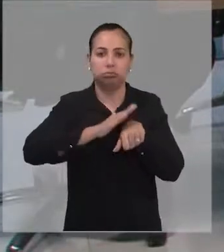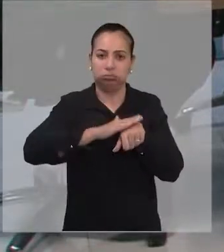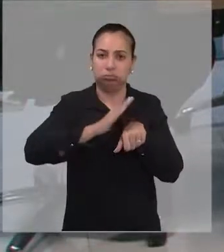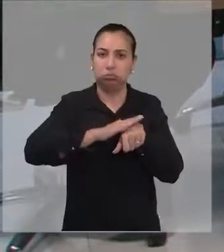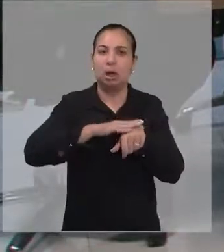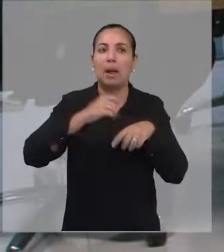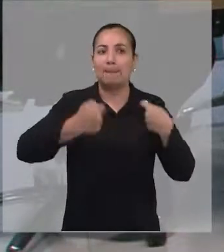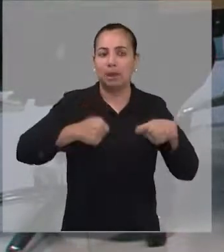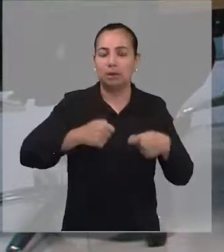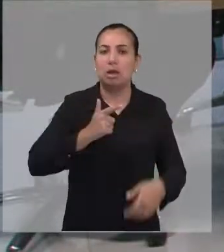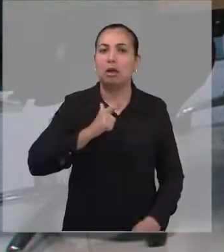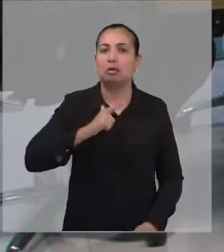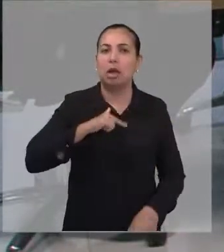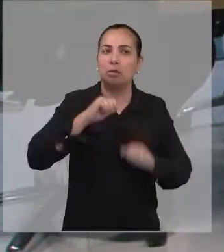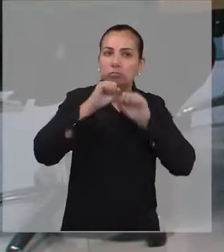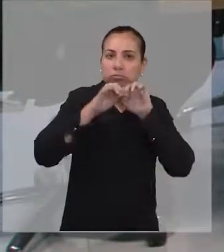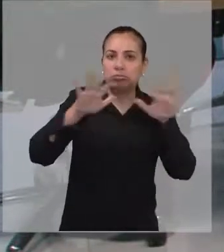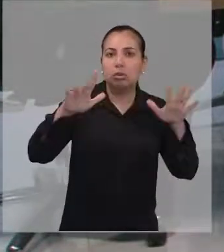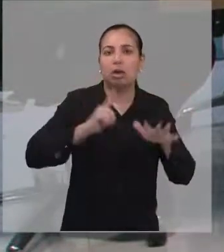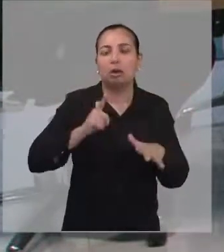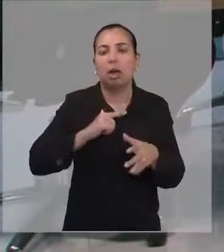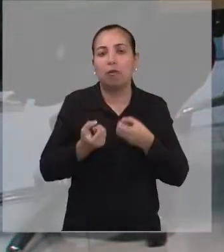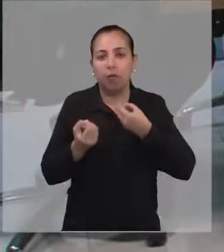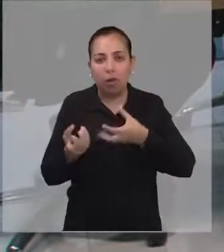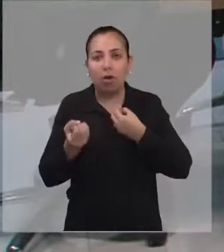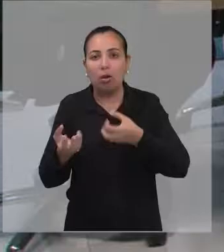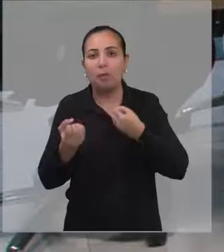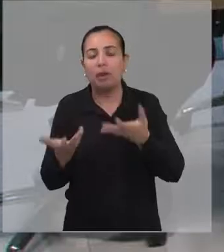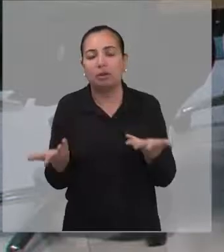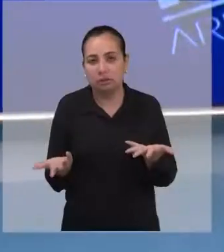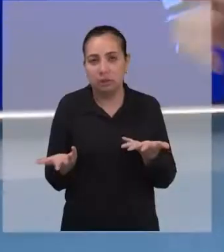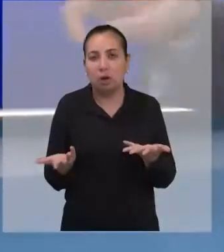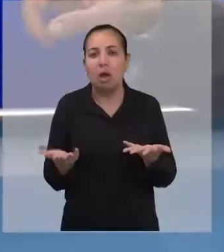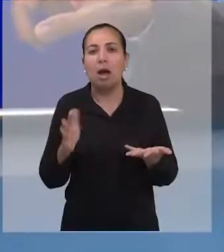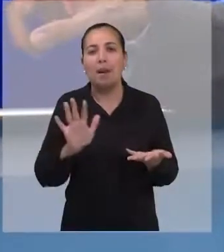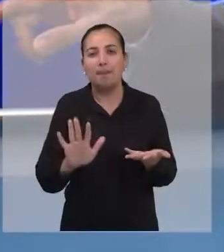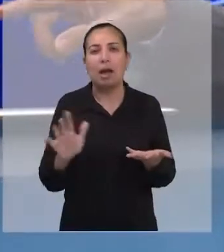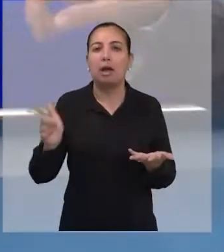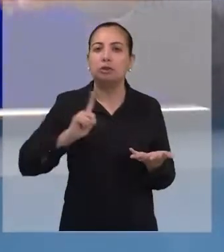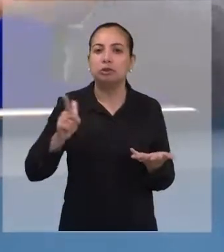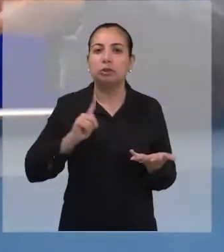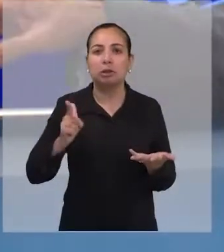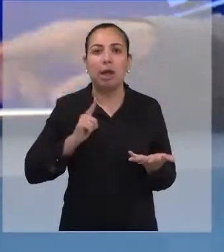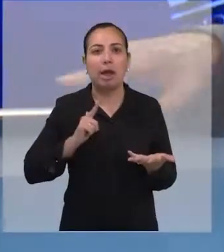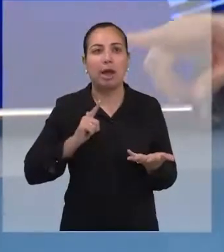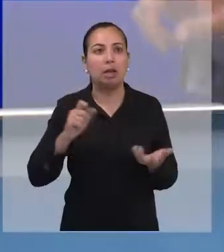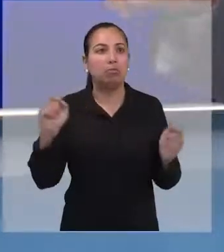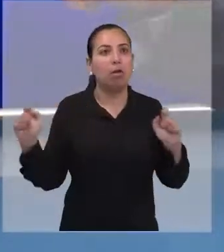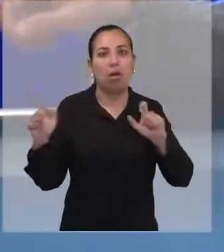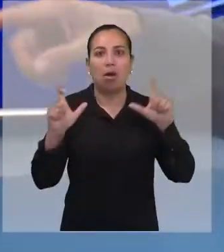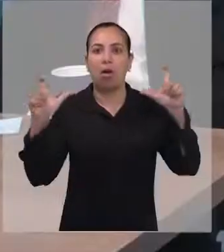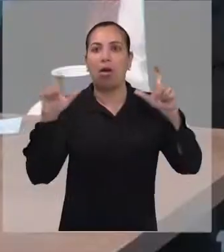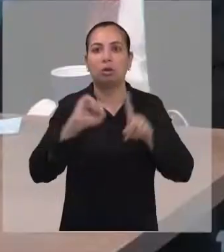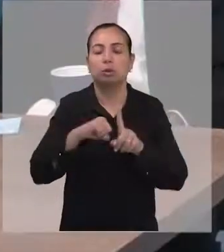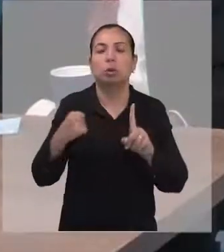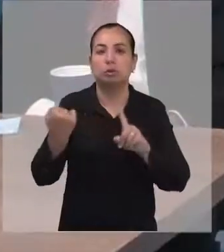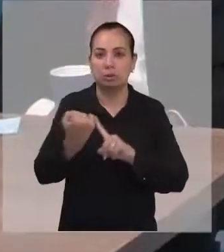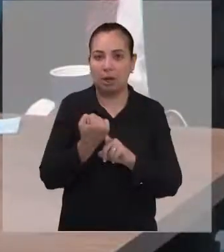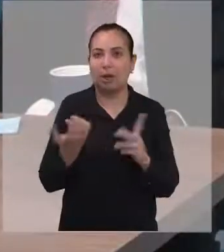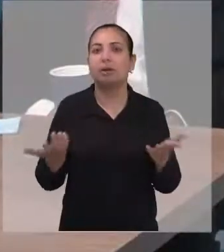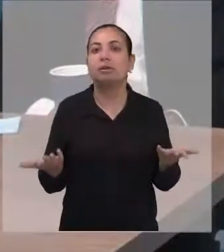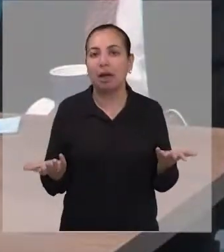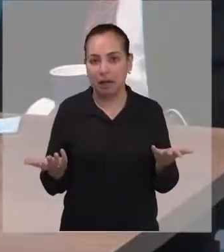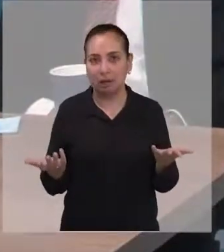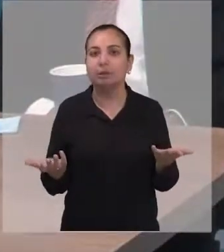para dar essas informações todas, que parece ter essa lisura toda, quando são assim, espetaculosas, escandalosas e tal.